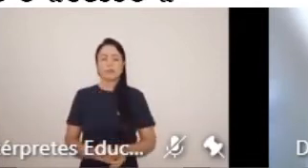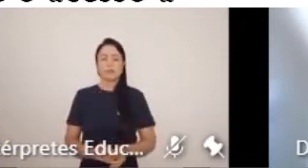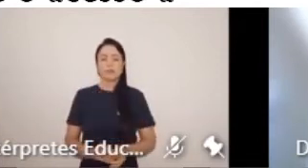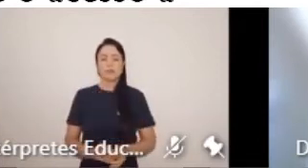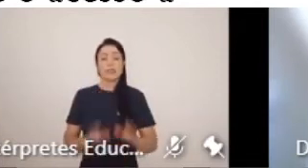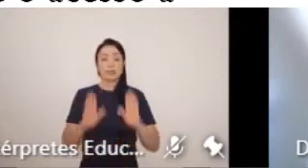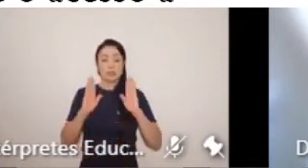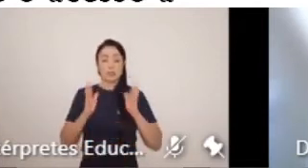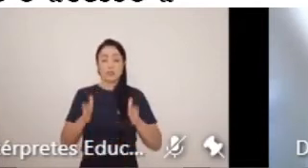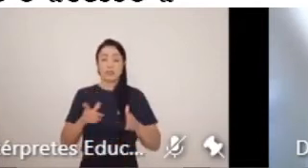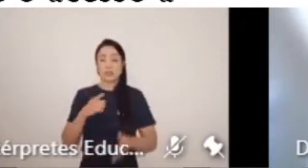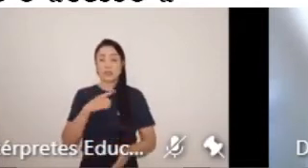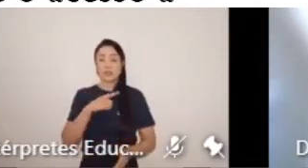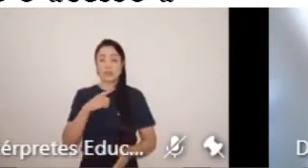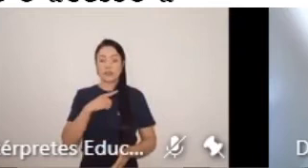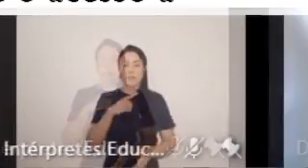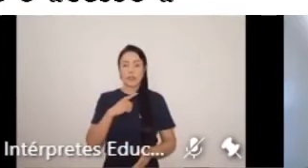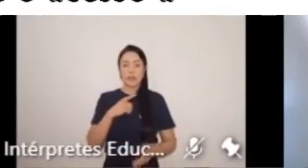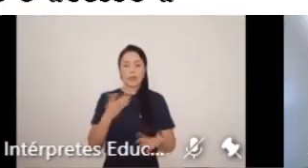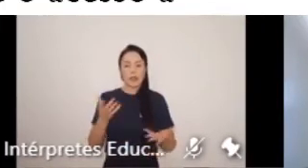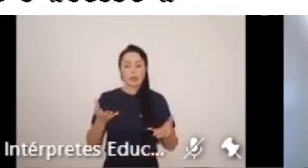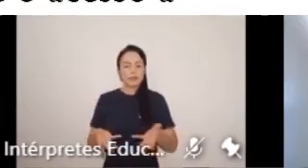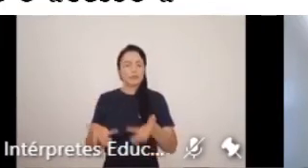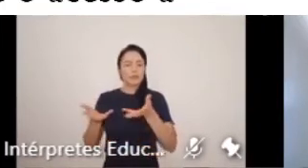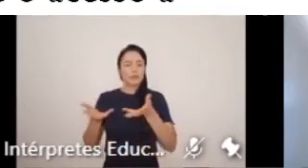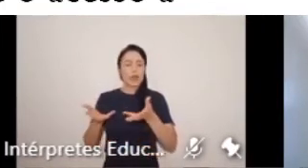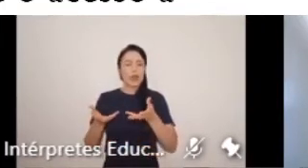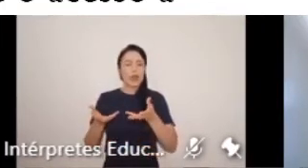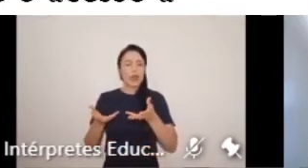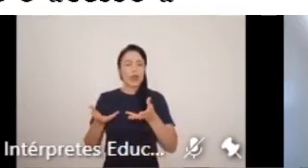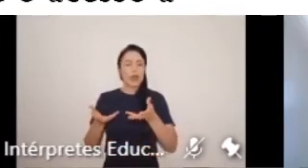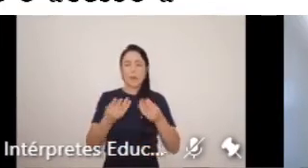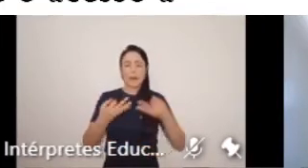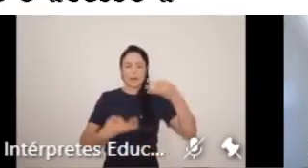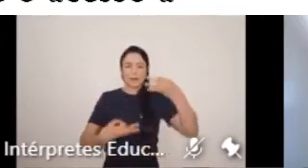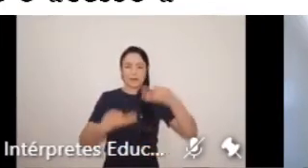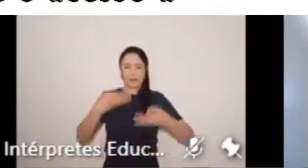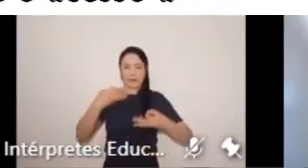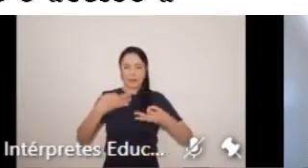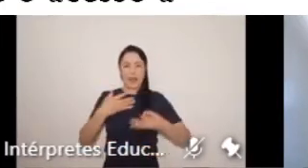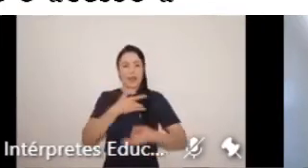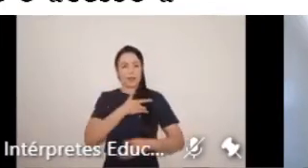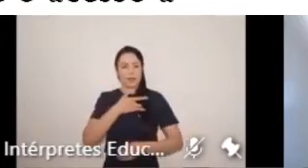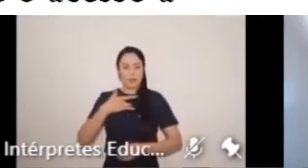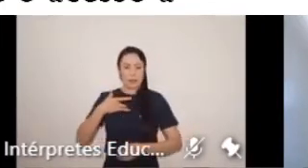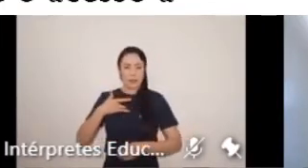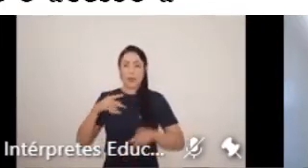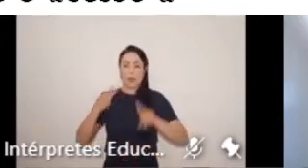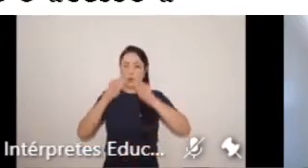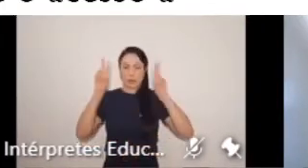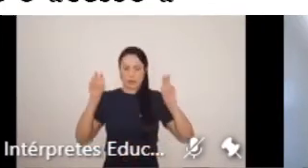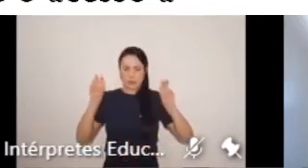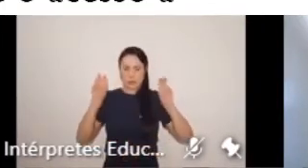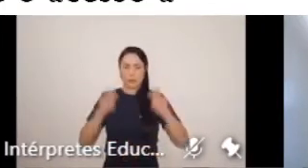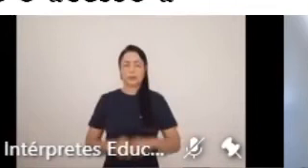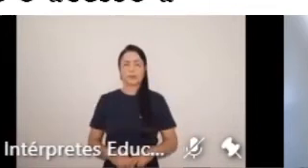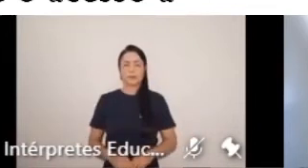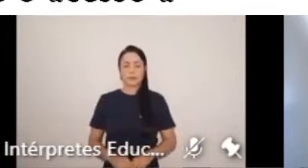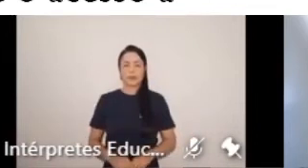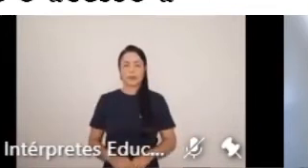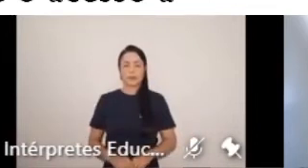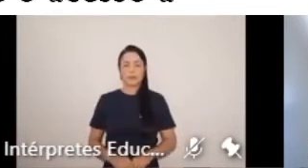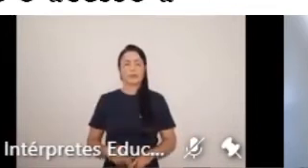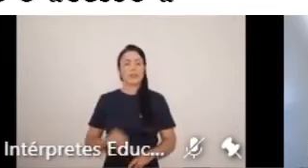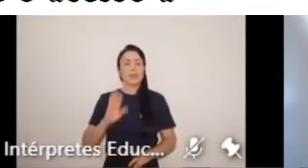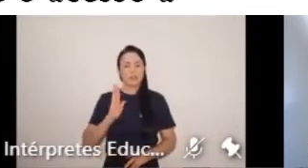que já estão, na verdade, dando uma guinada na forma como se judicializa a saúde. E esse é um tema que há muito